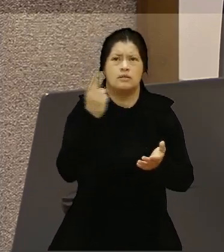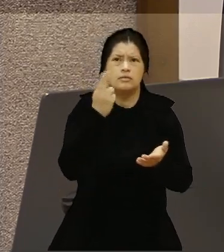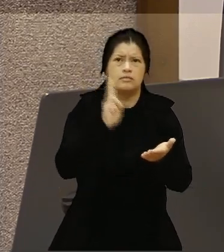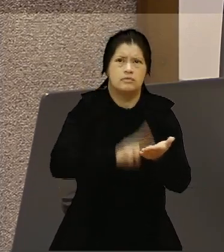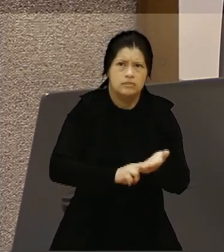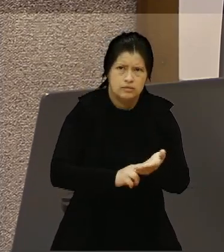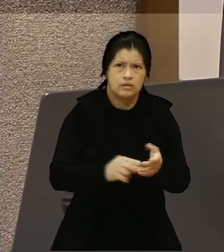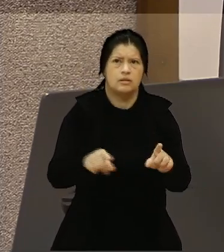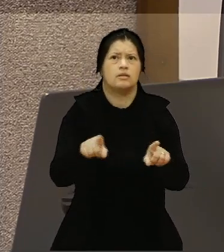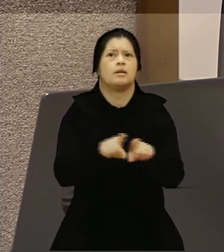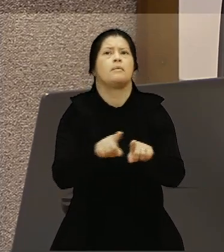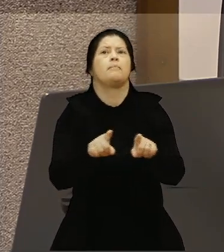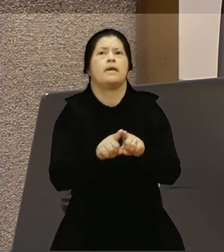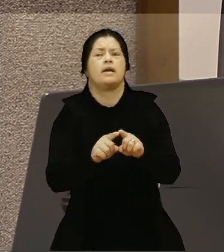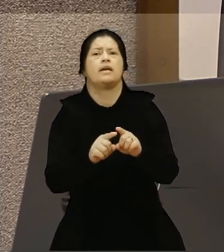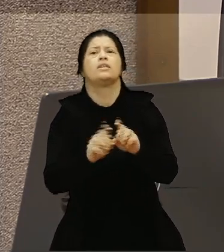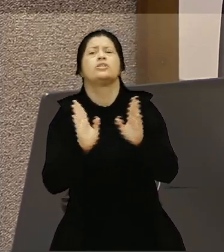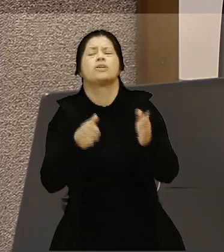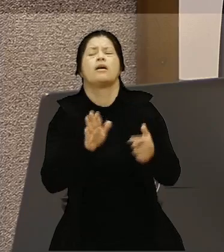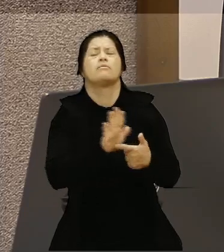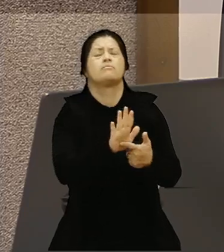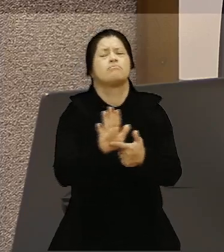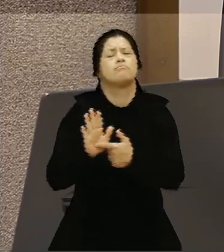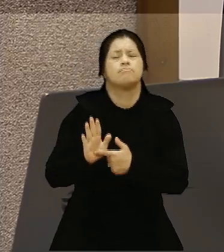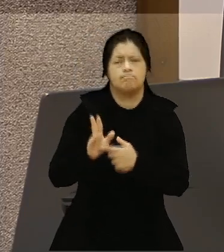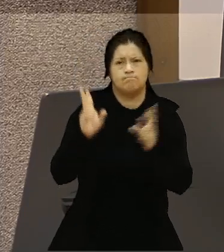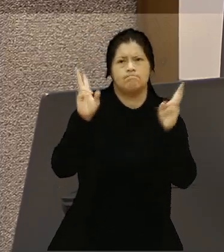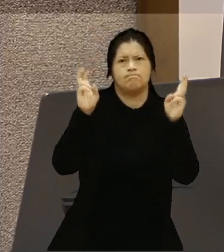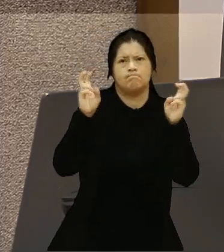também já encaminharam esse assunto.